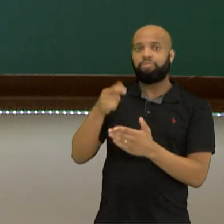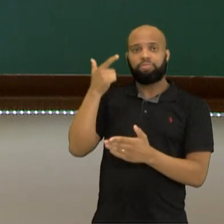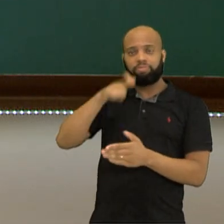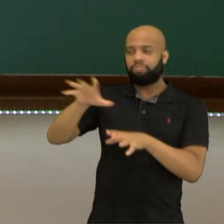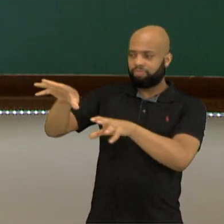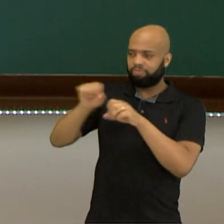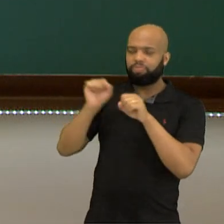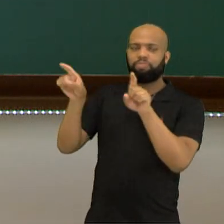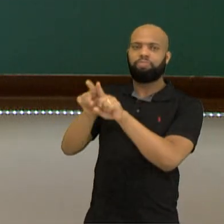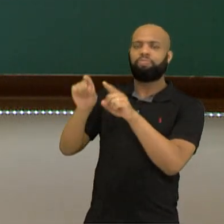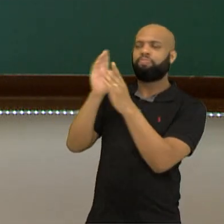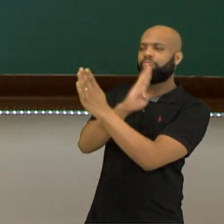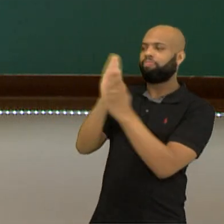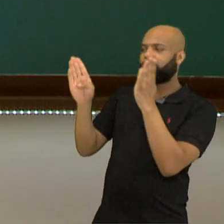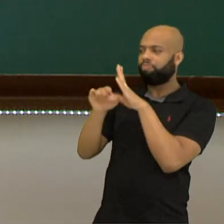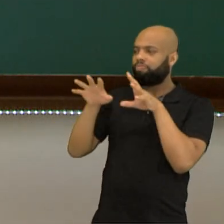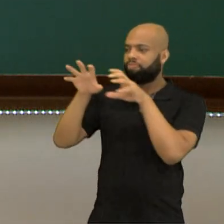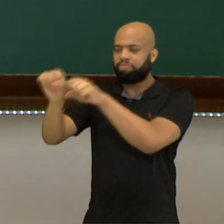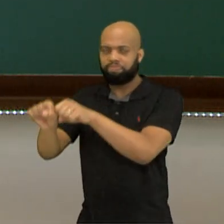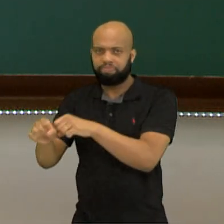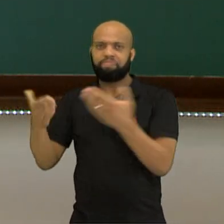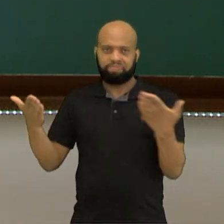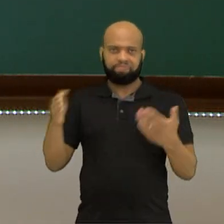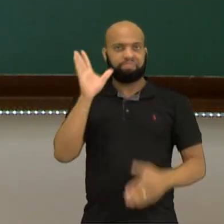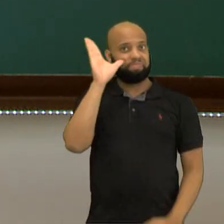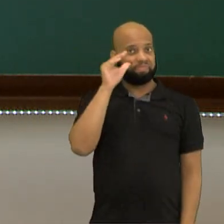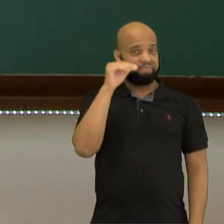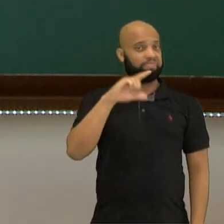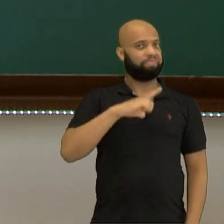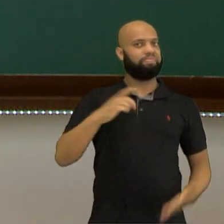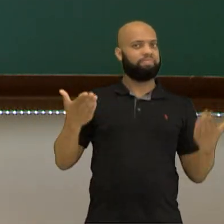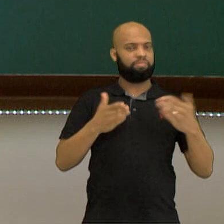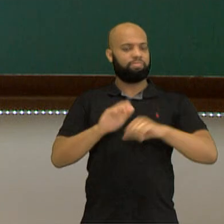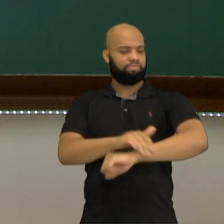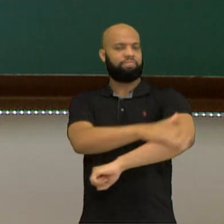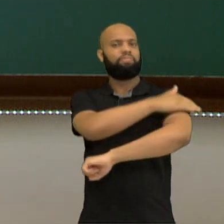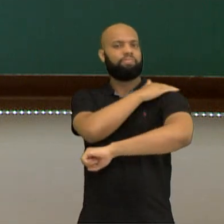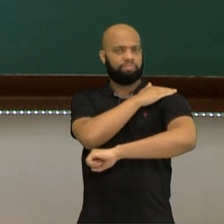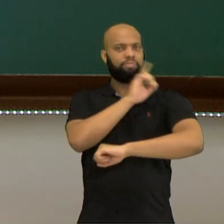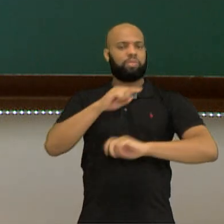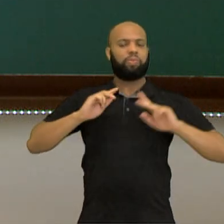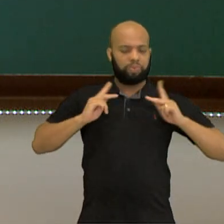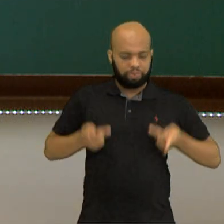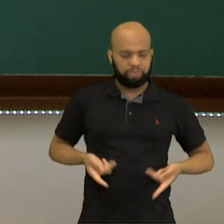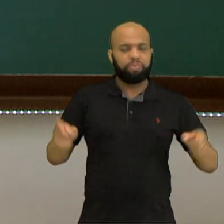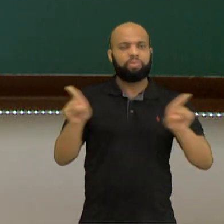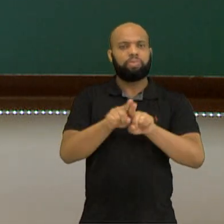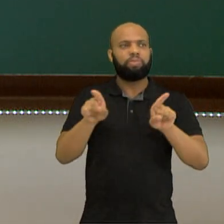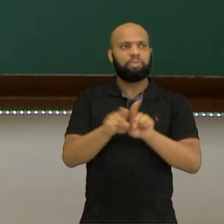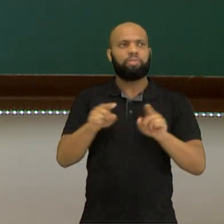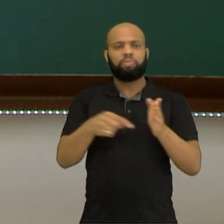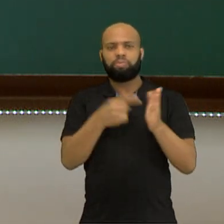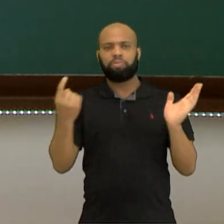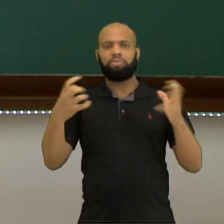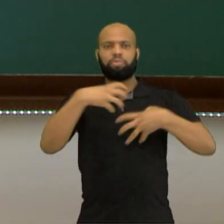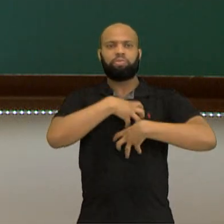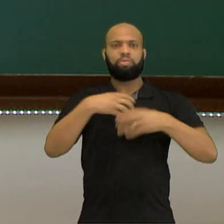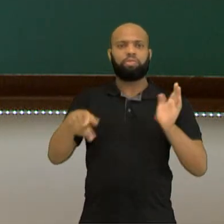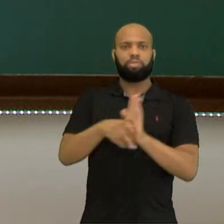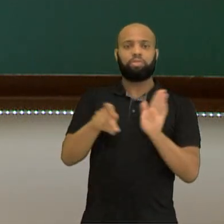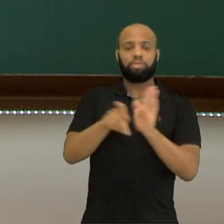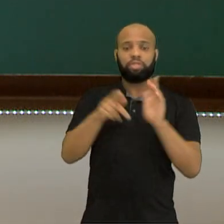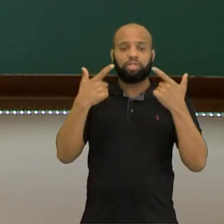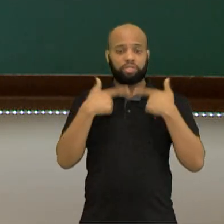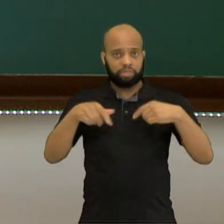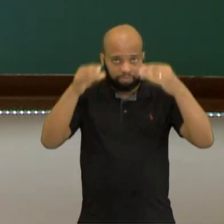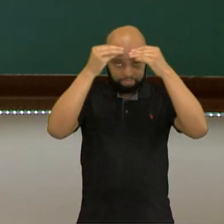animal. Curioso a crença do homem primitivo, não é mesmo? E uma das primeiras manifestações de linguagem,